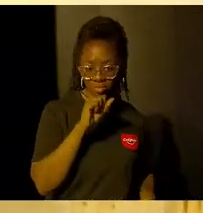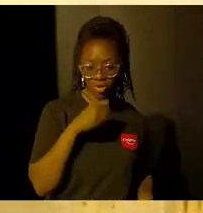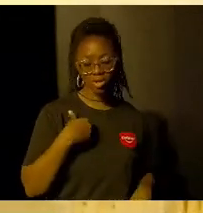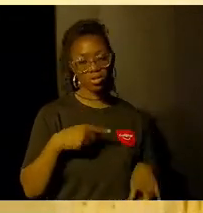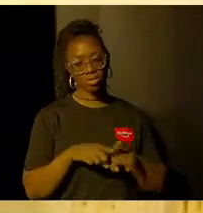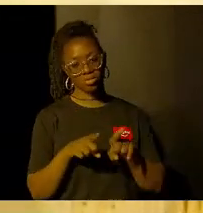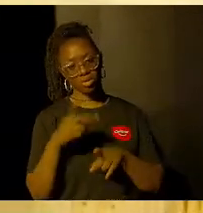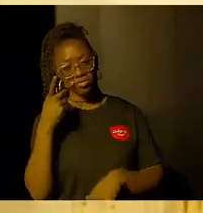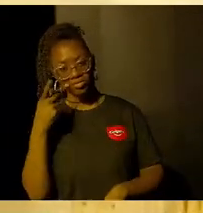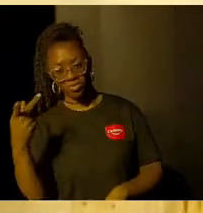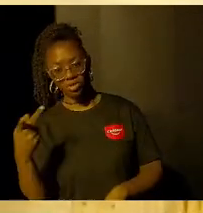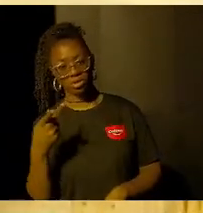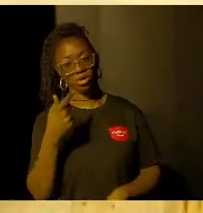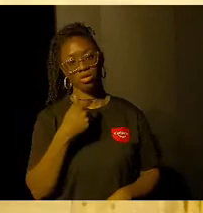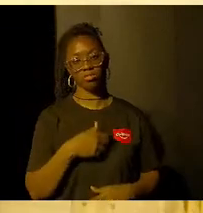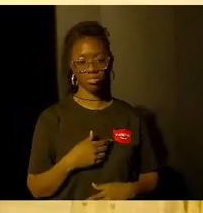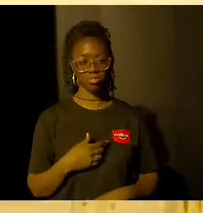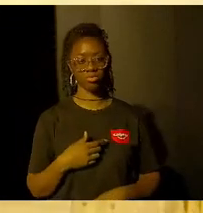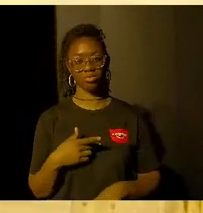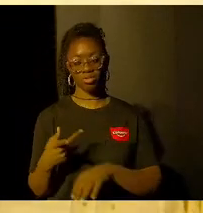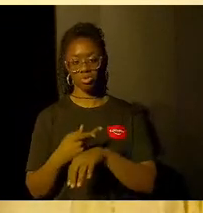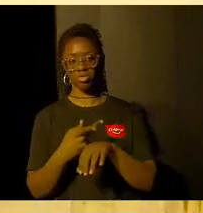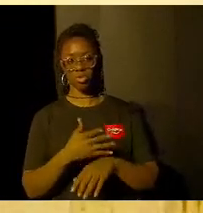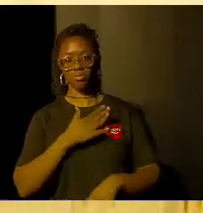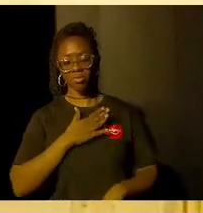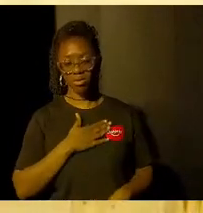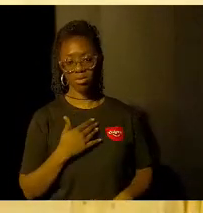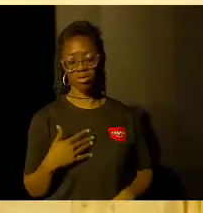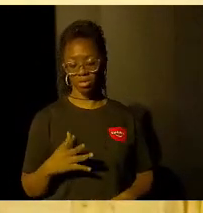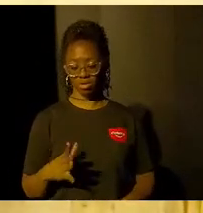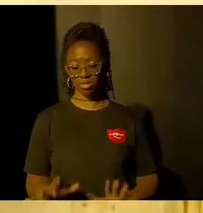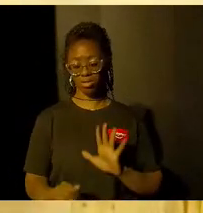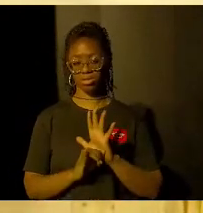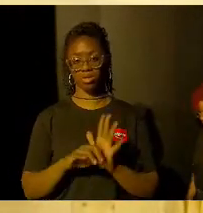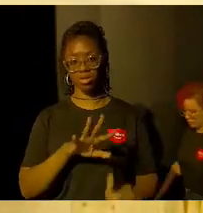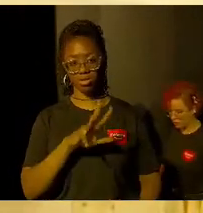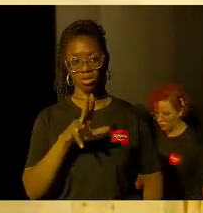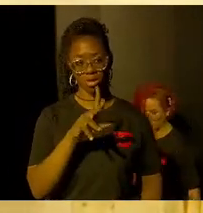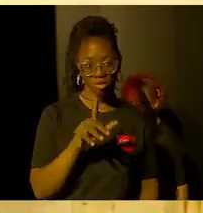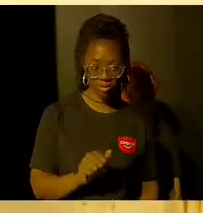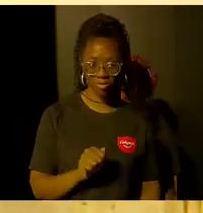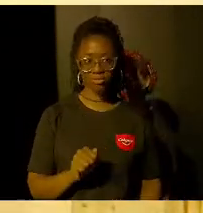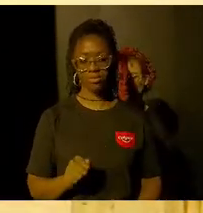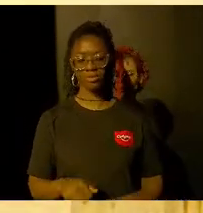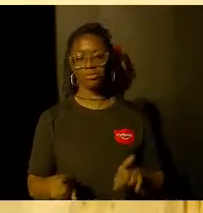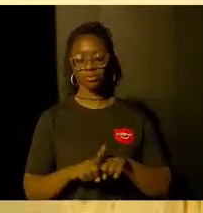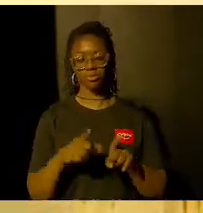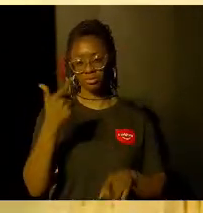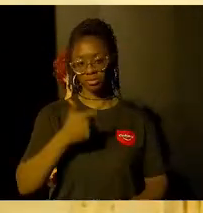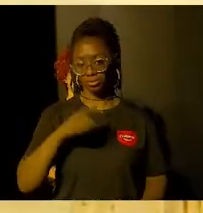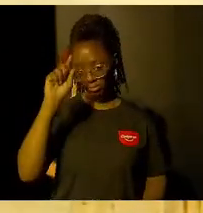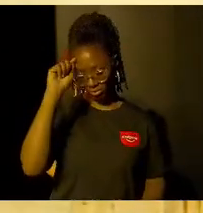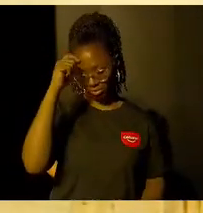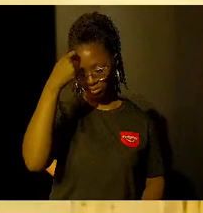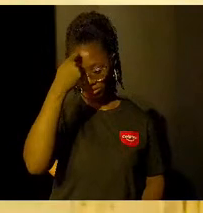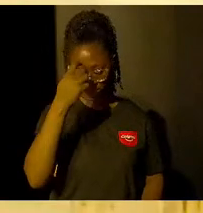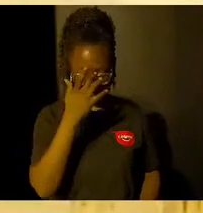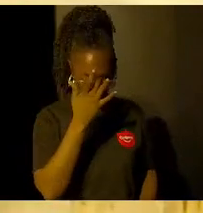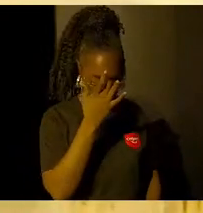a Angola procura a procura de mim da minha africanidade da minha Negritude é interessante porque